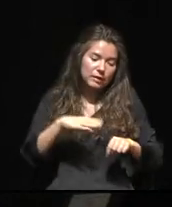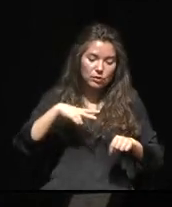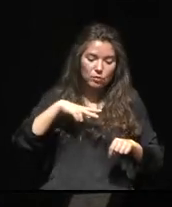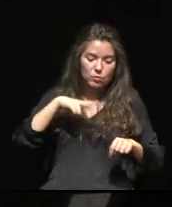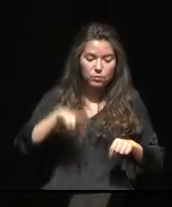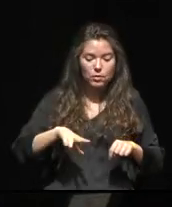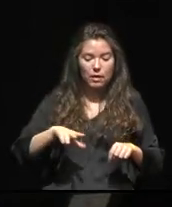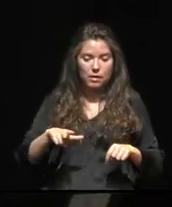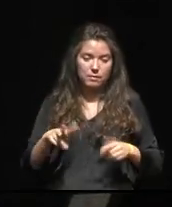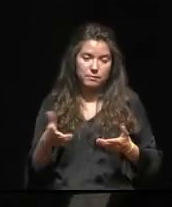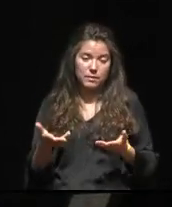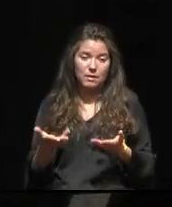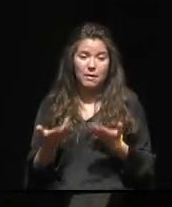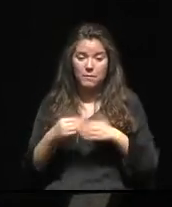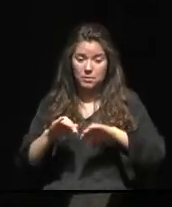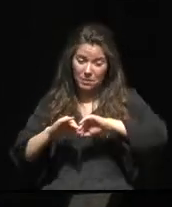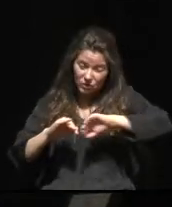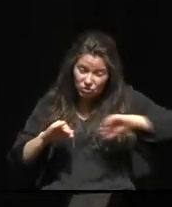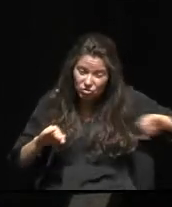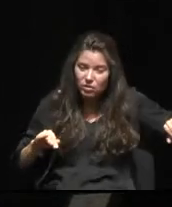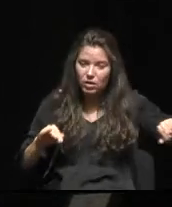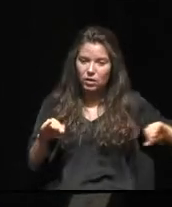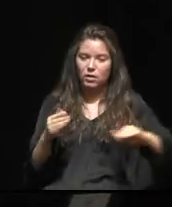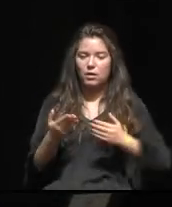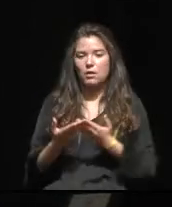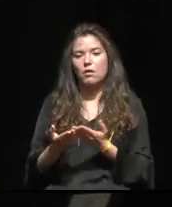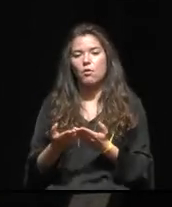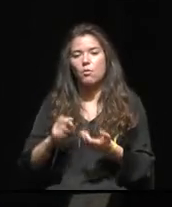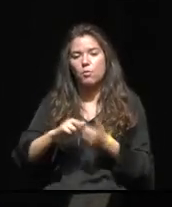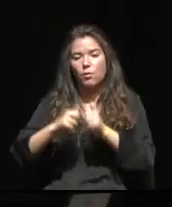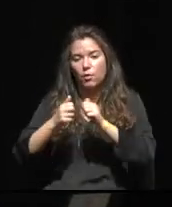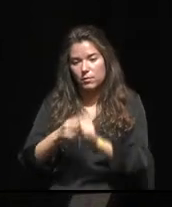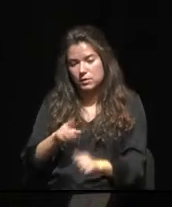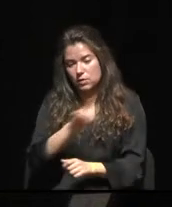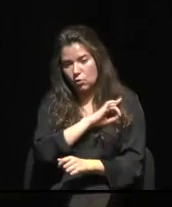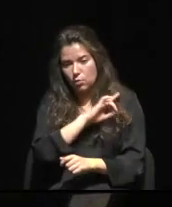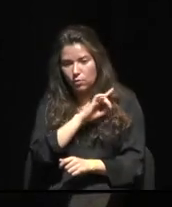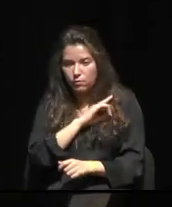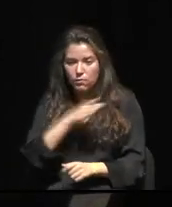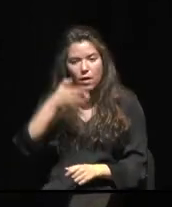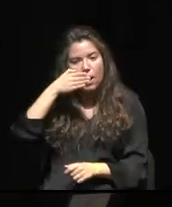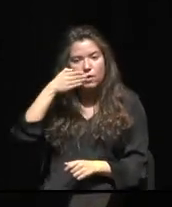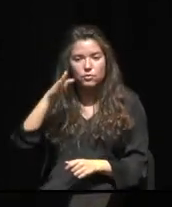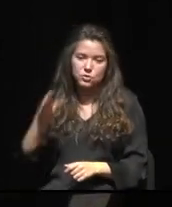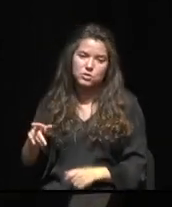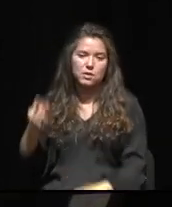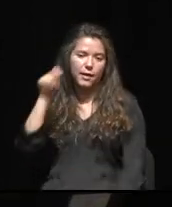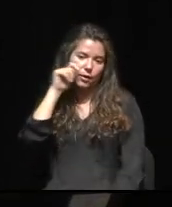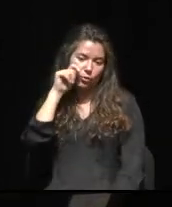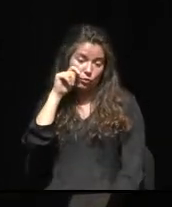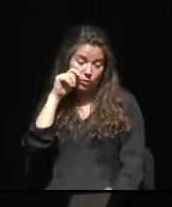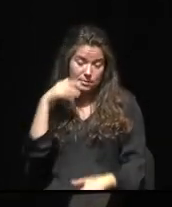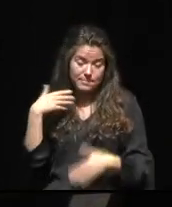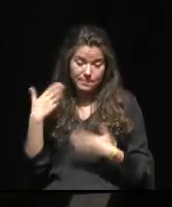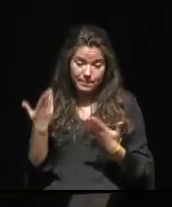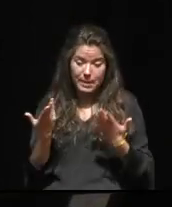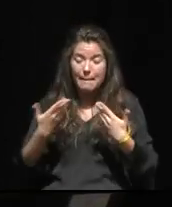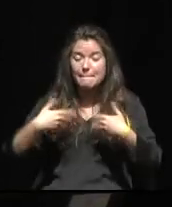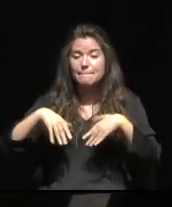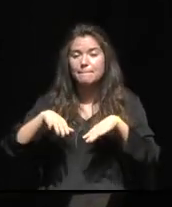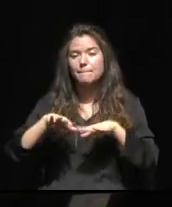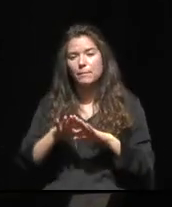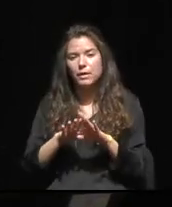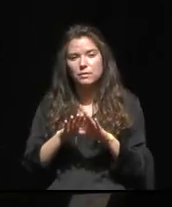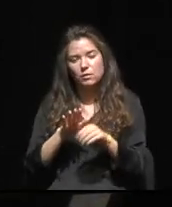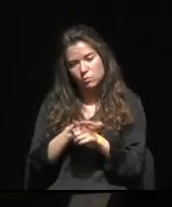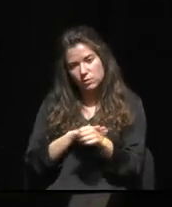infelizmente para a esquerda radical o problema são os privados os estrangeiros e o turismo Há no entanto